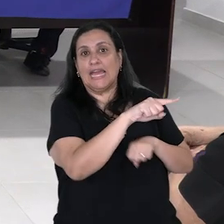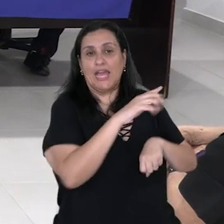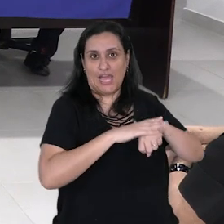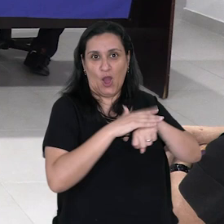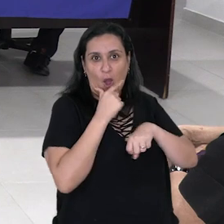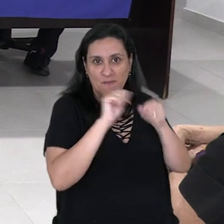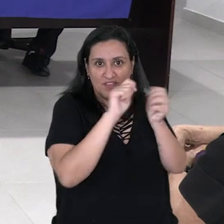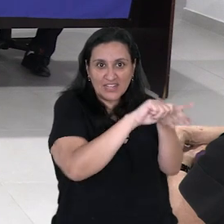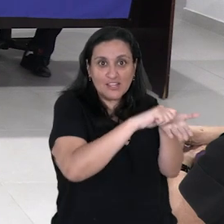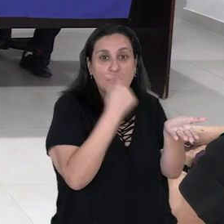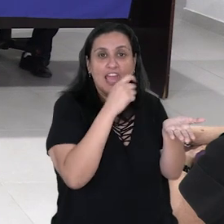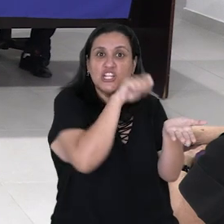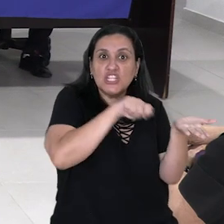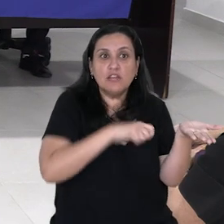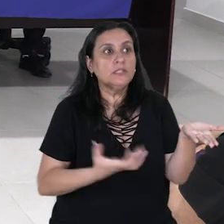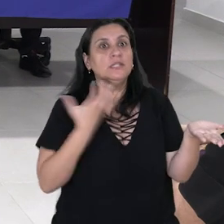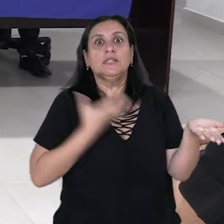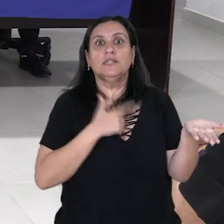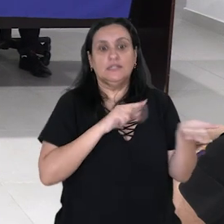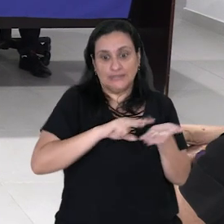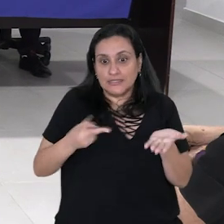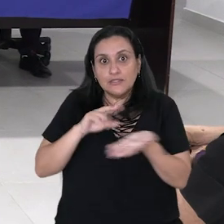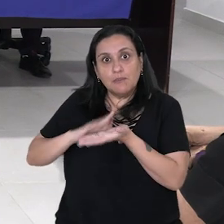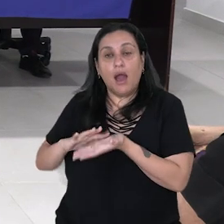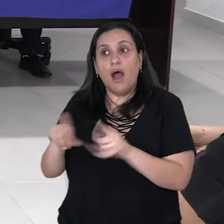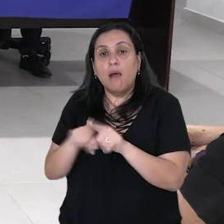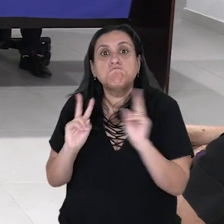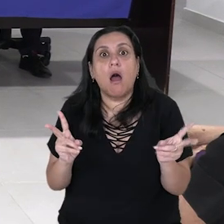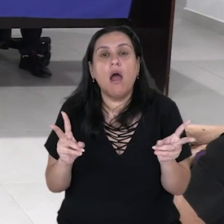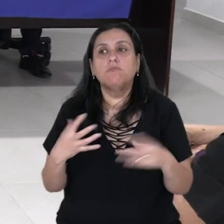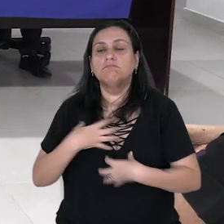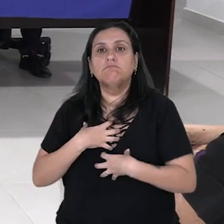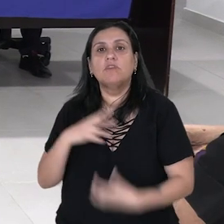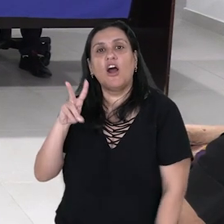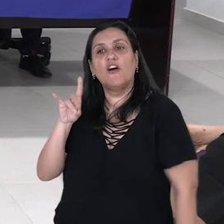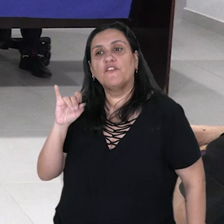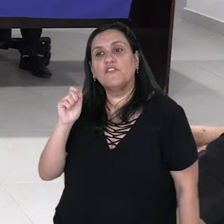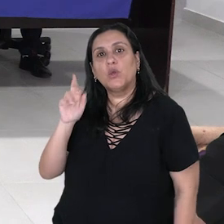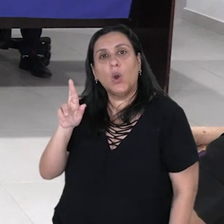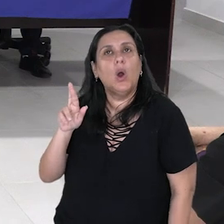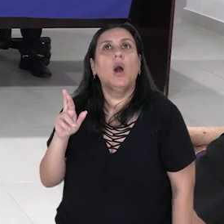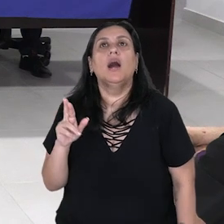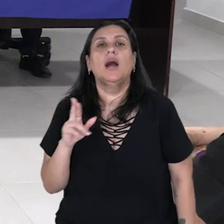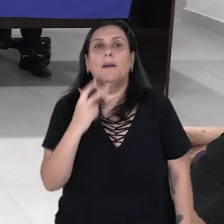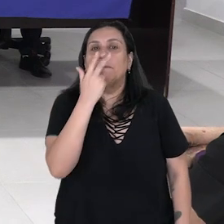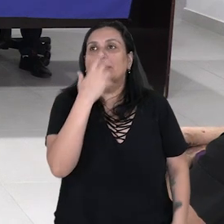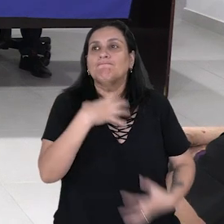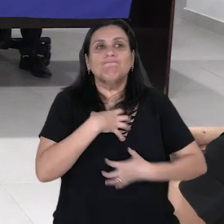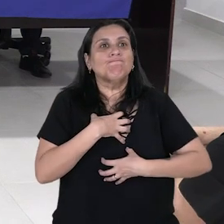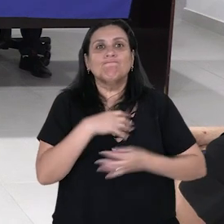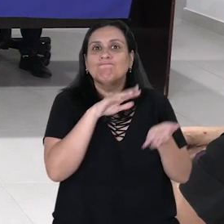entusiasmo, né, que o Schella tinha, com o vigor, enfim, acho que isso estava muito